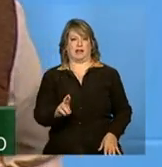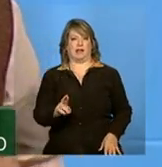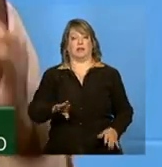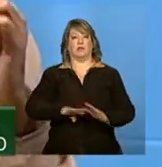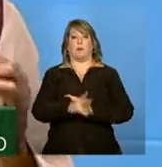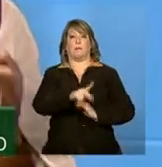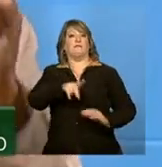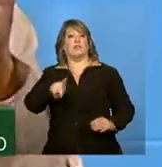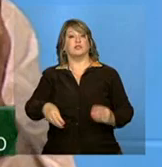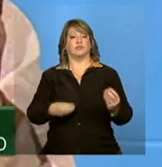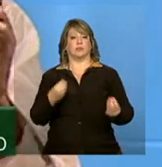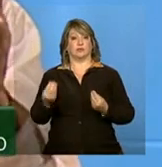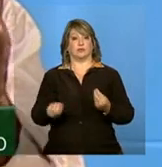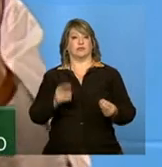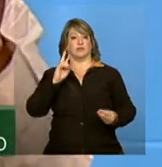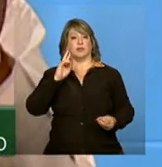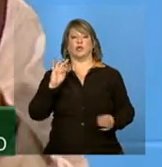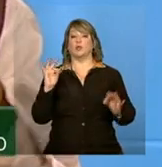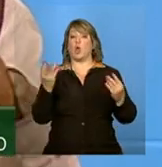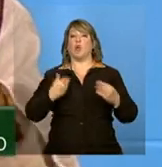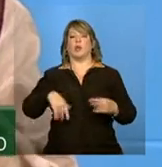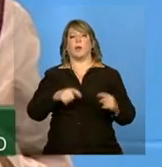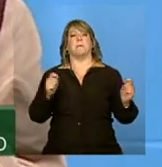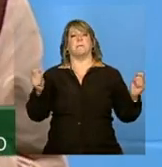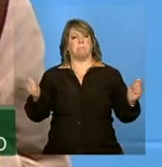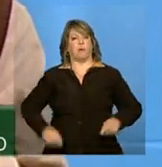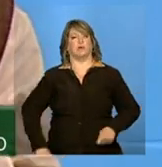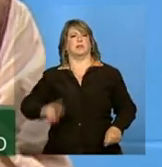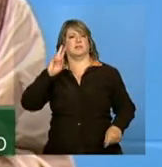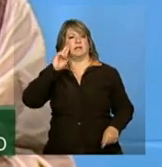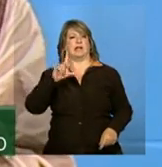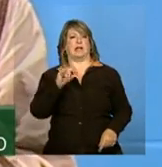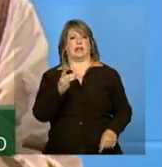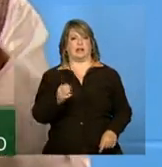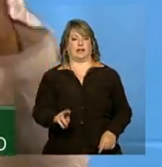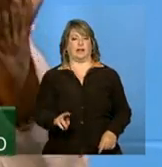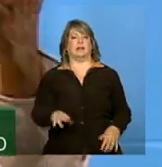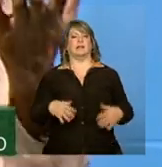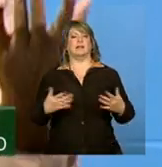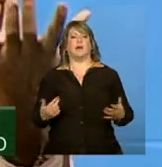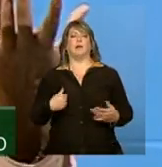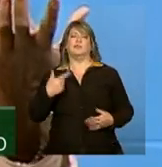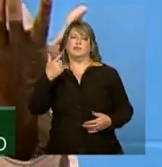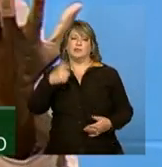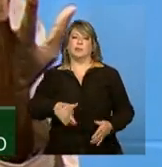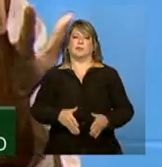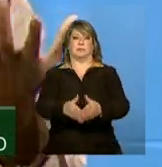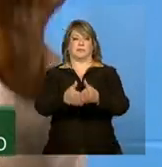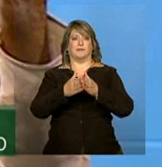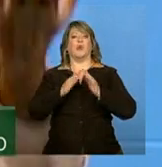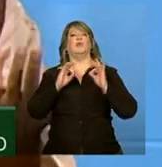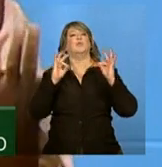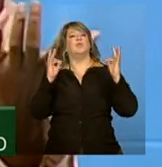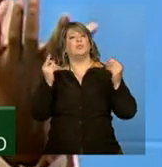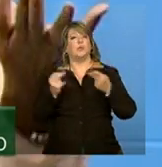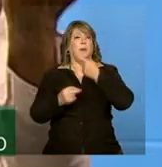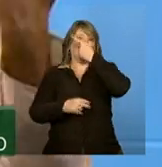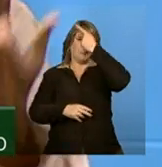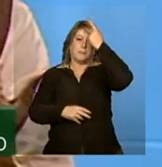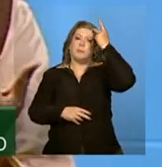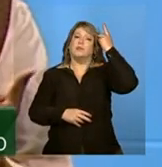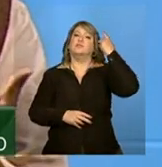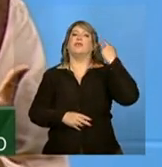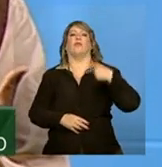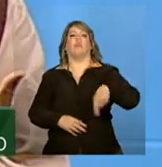nos transformamos em verdadeiros líderes. Todos nós podemos ser líderes. E mais uma vez, eu peço que todos vocês façam